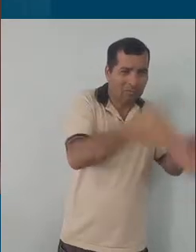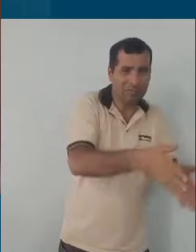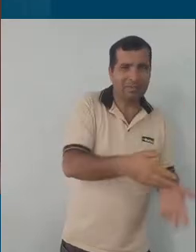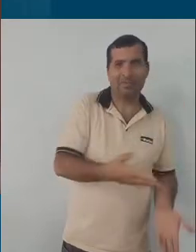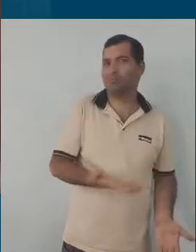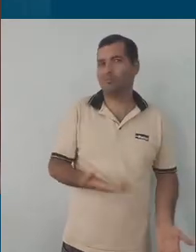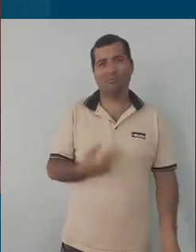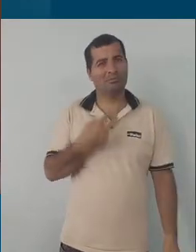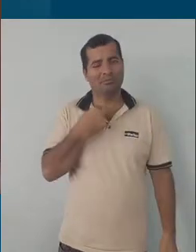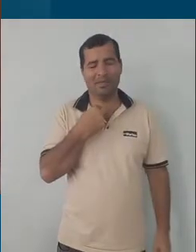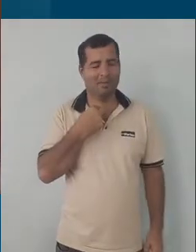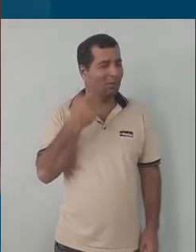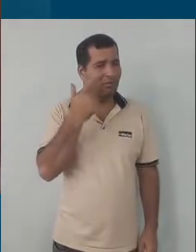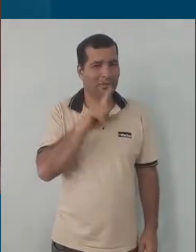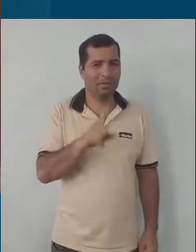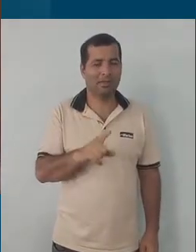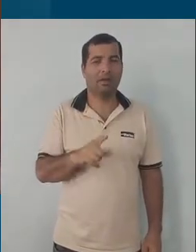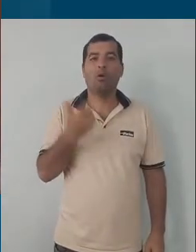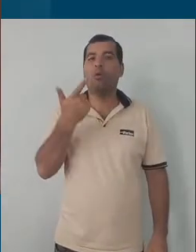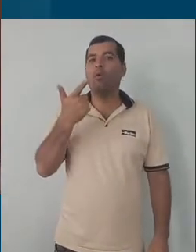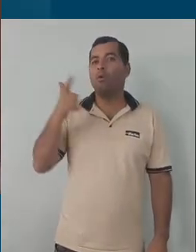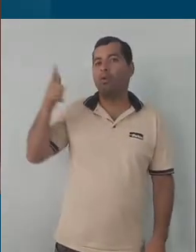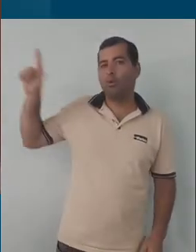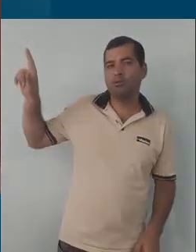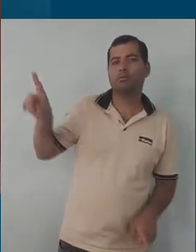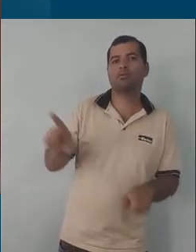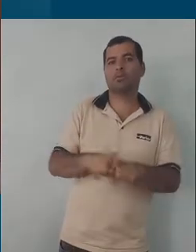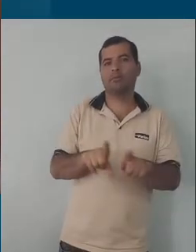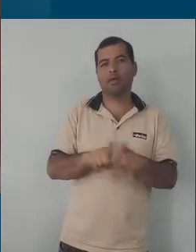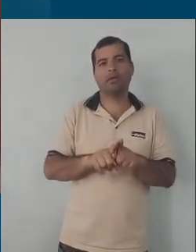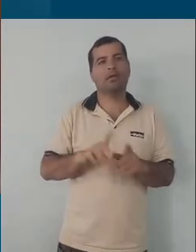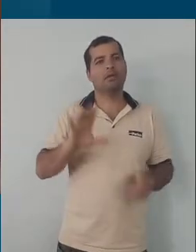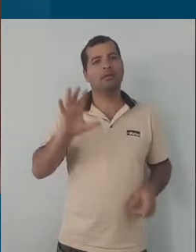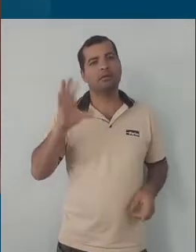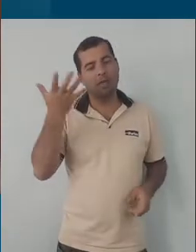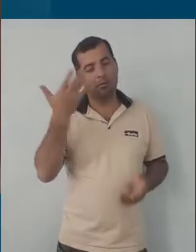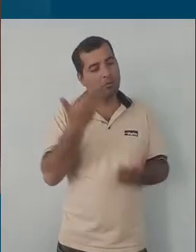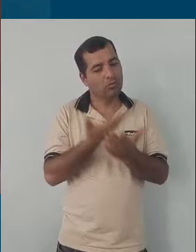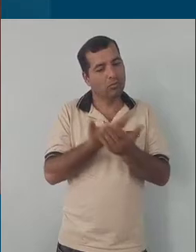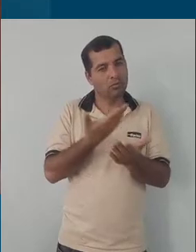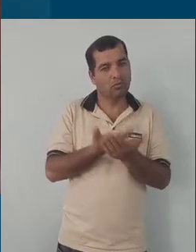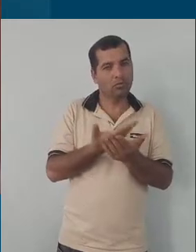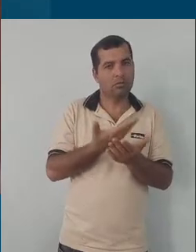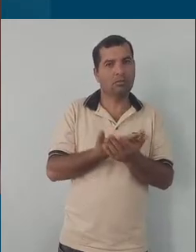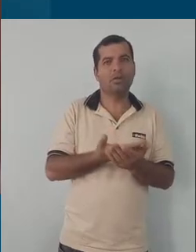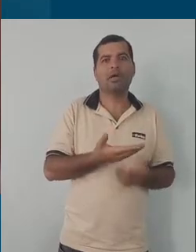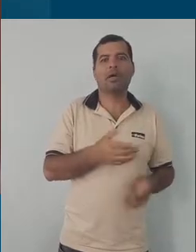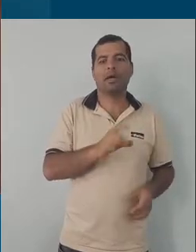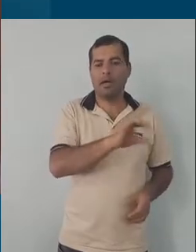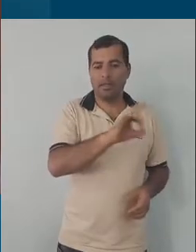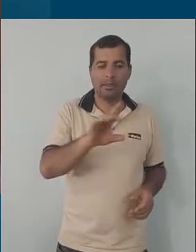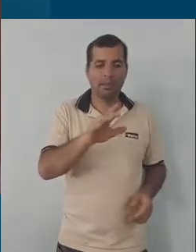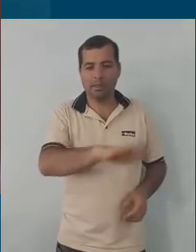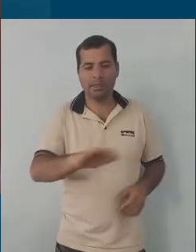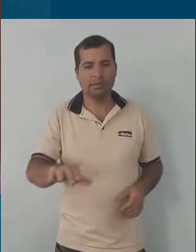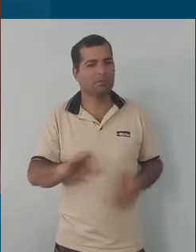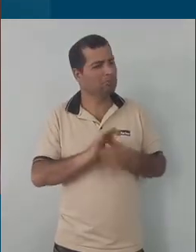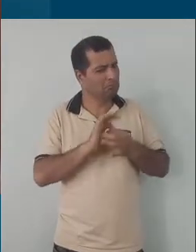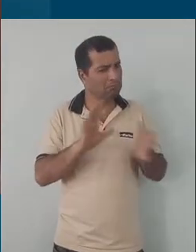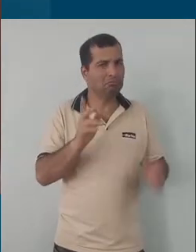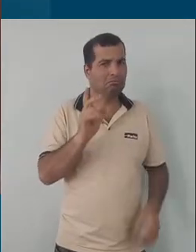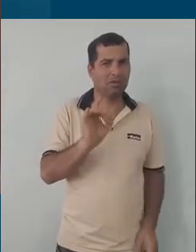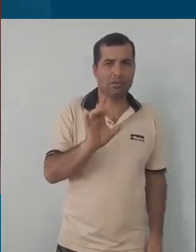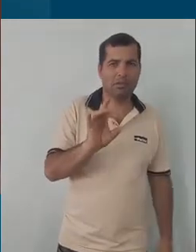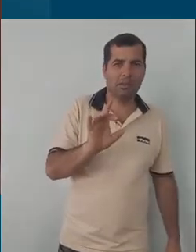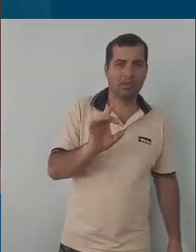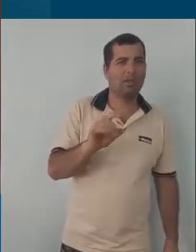E um outro elemento fundamental é esse tempo do estudo autônomo, que funciona como? Vou dar uma palhinha, porque eu estou vendo que o tempo já